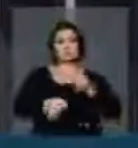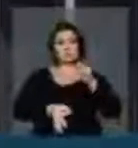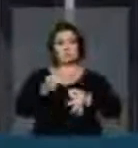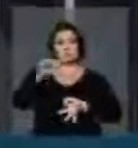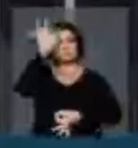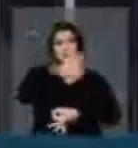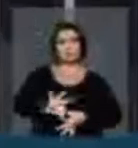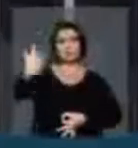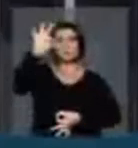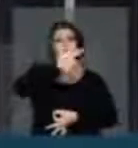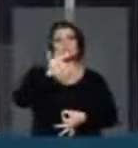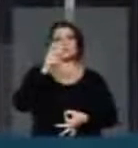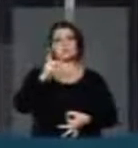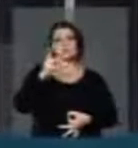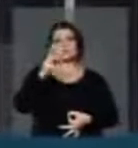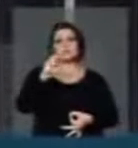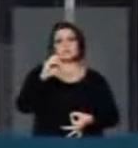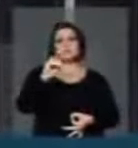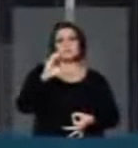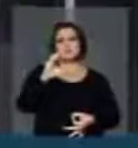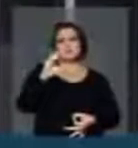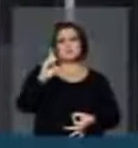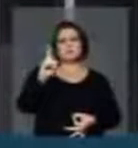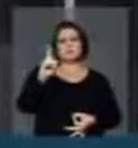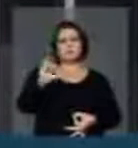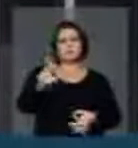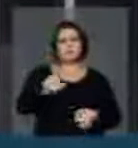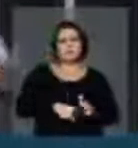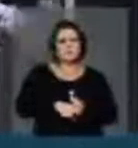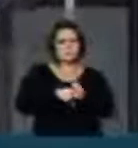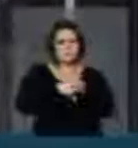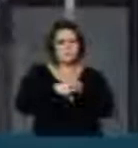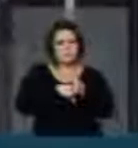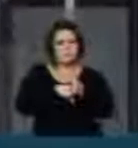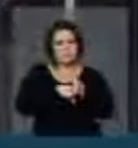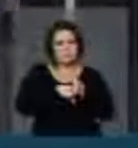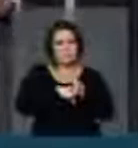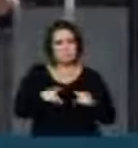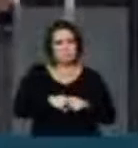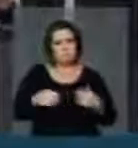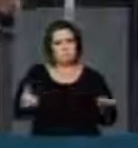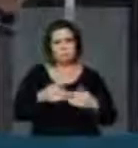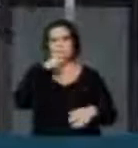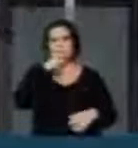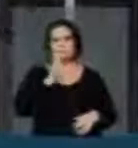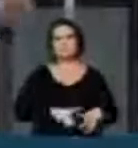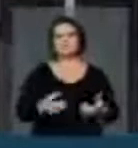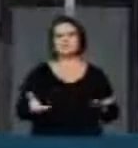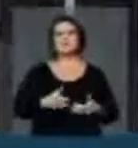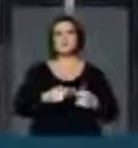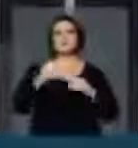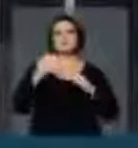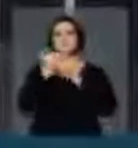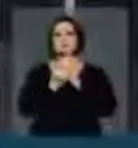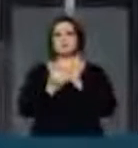para que o Procurador Regional Eleitoral investigue o Tribunal de Contas de Alagoas. diante dessa denúncia, diante desses